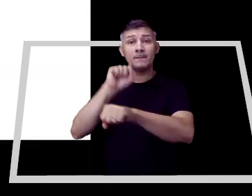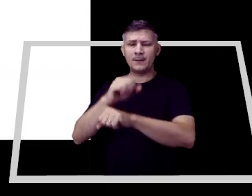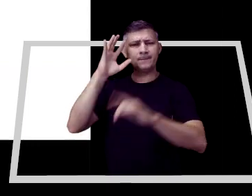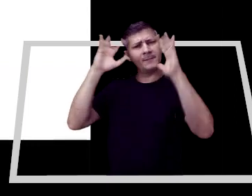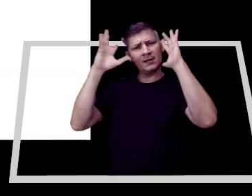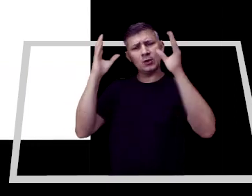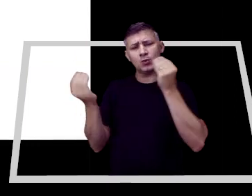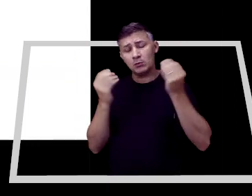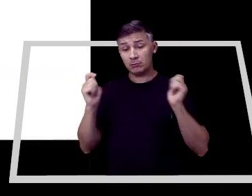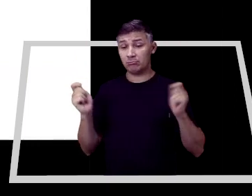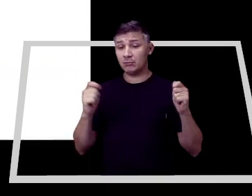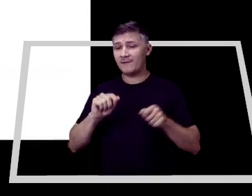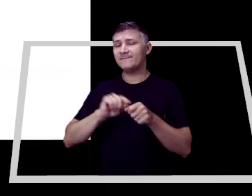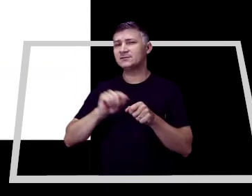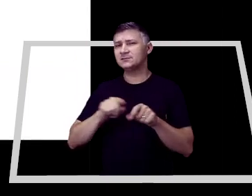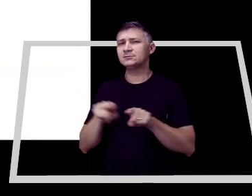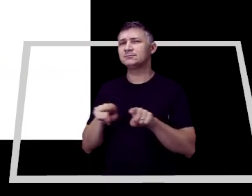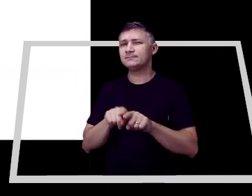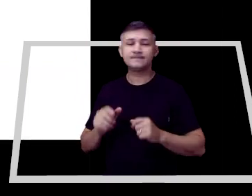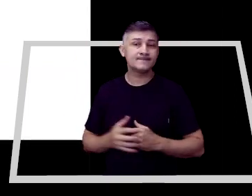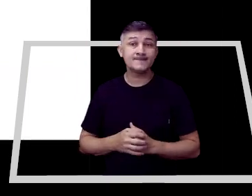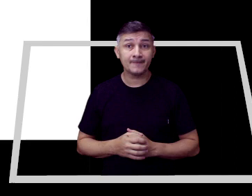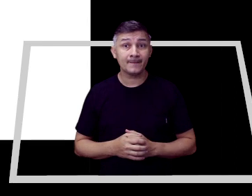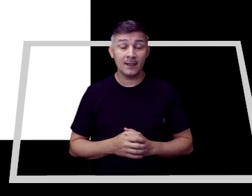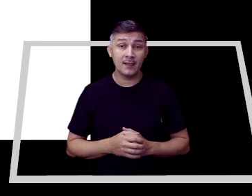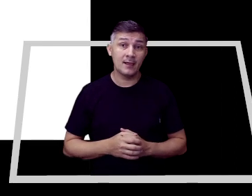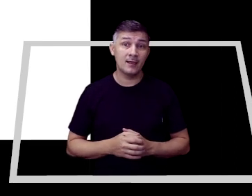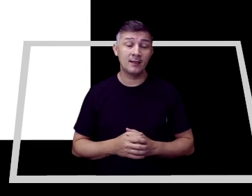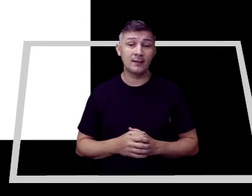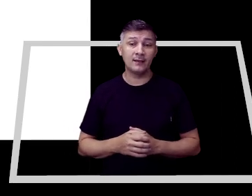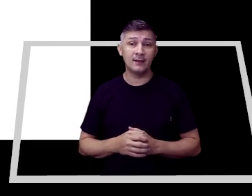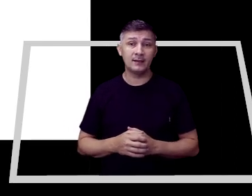pensando, enfim, que em alguns momentos elas poderiam estar também,